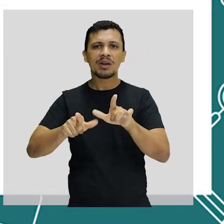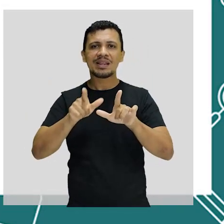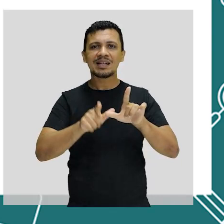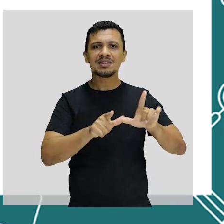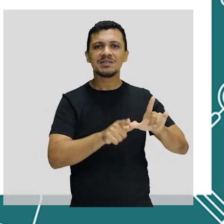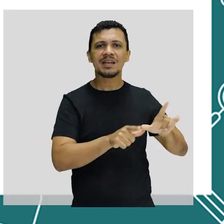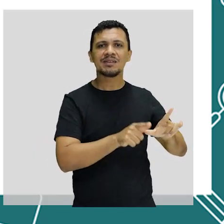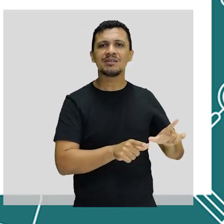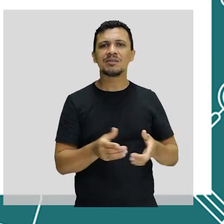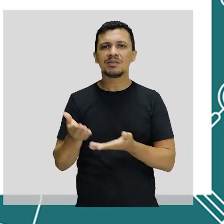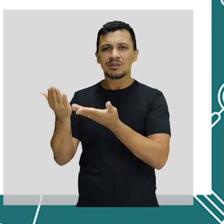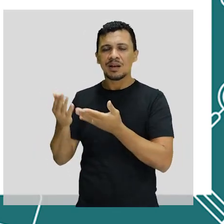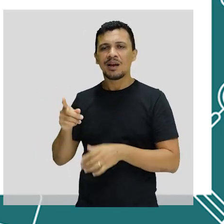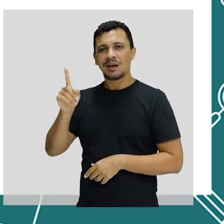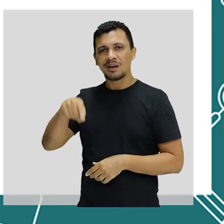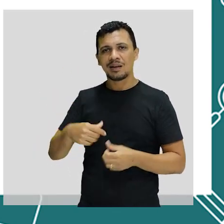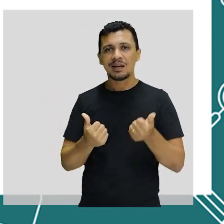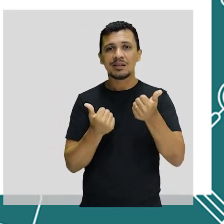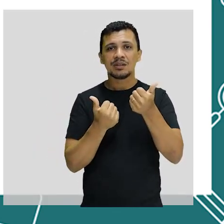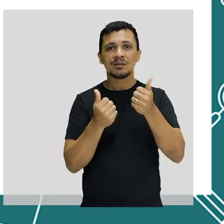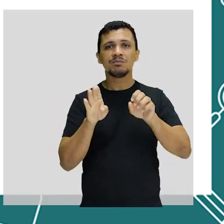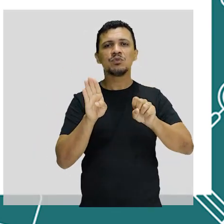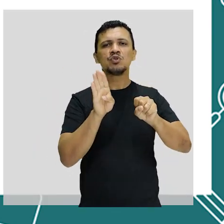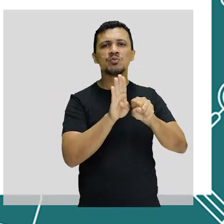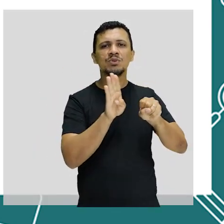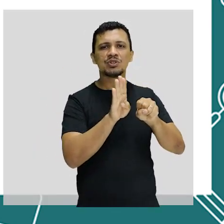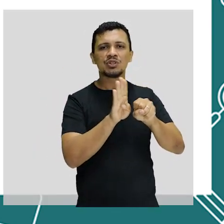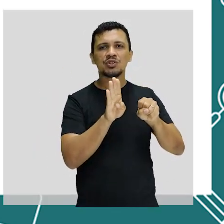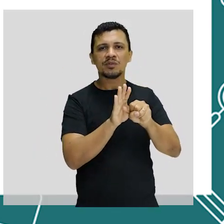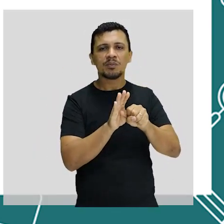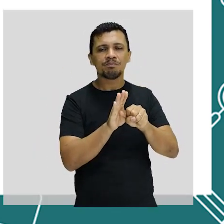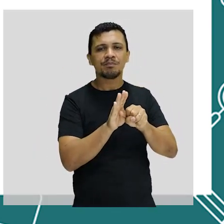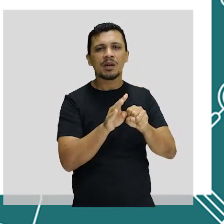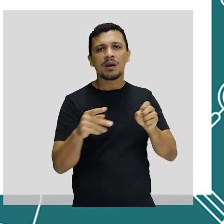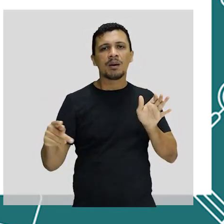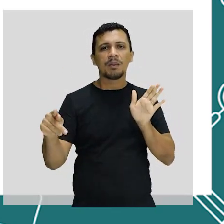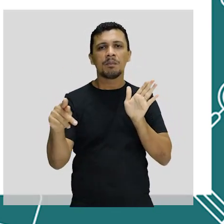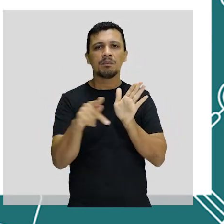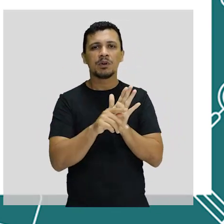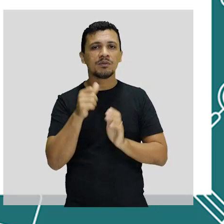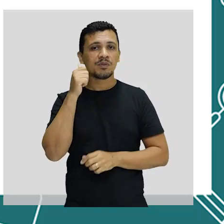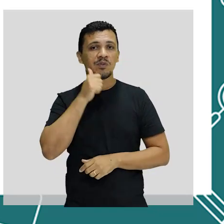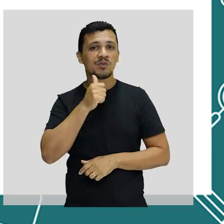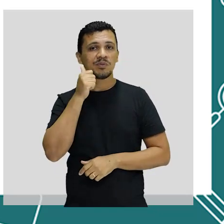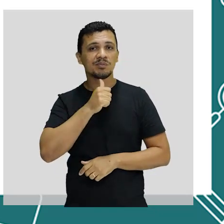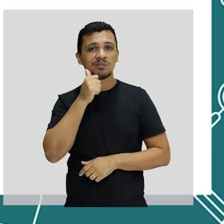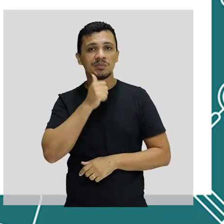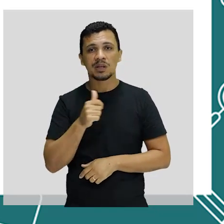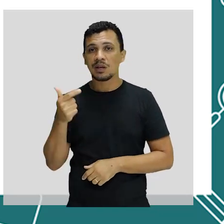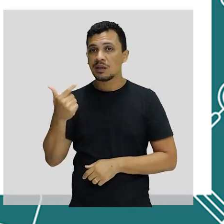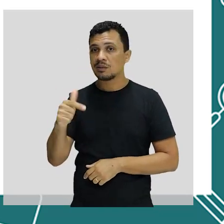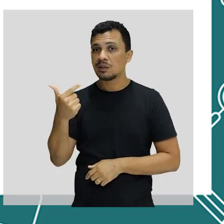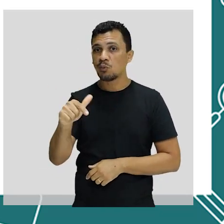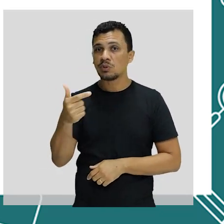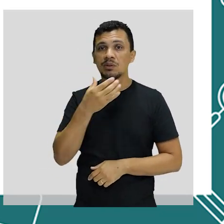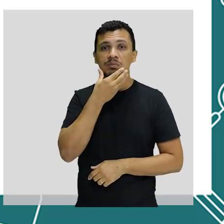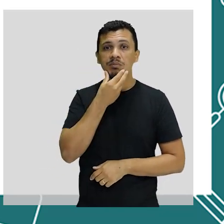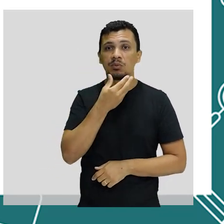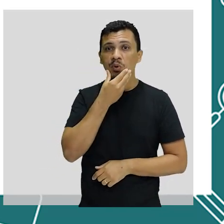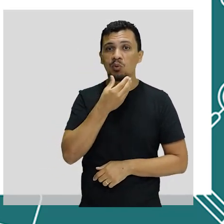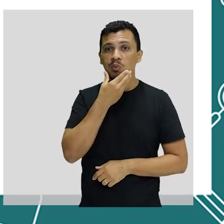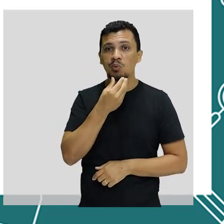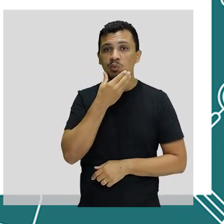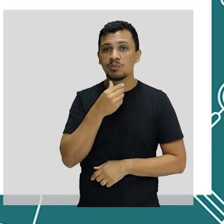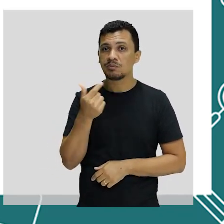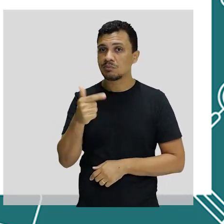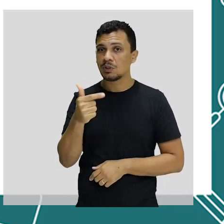alfabeto, que são substantivos femininos, tá? Não tem mais substantivo masculino entre